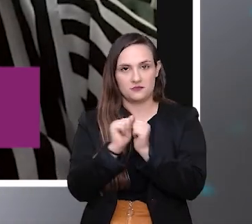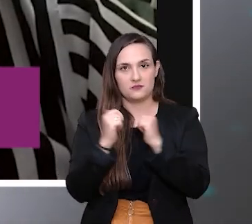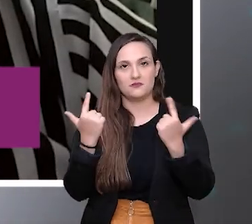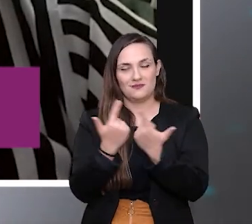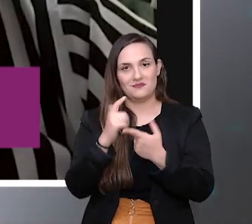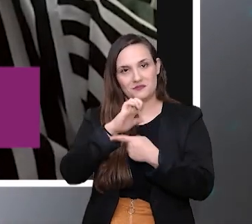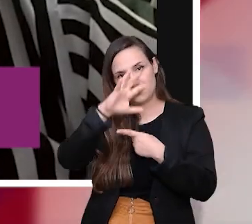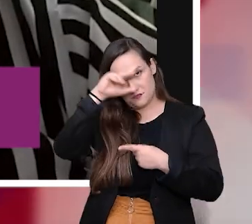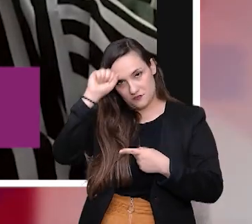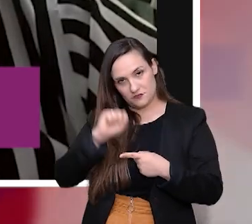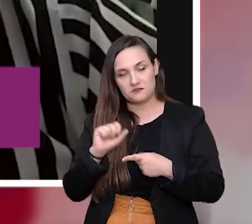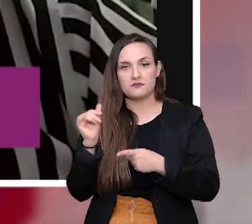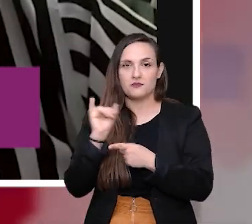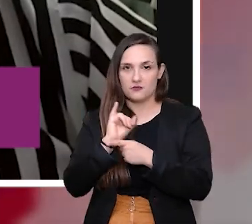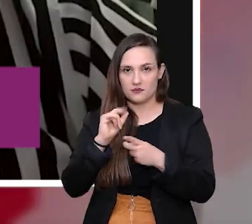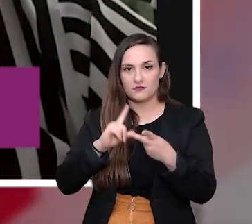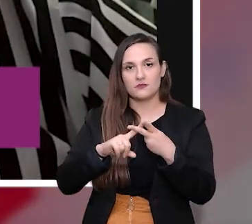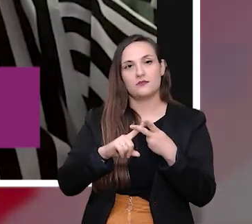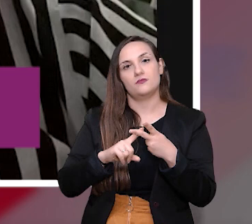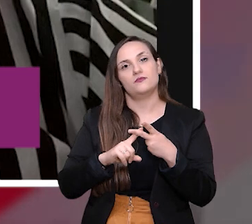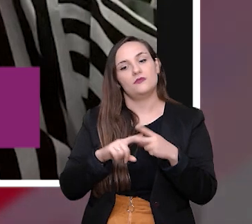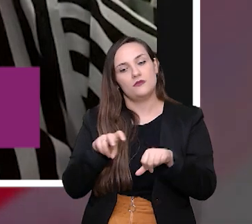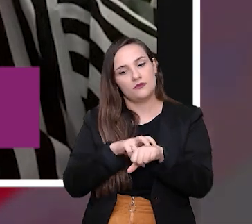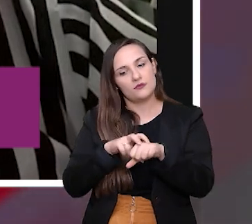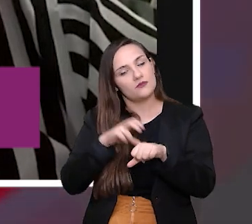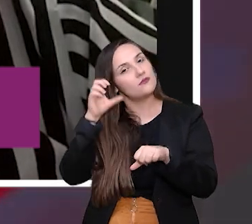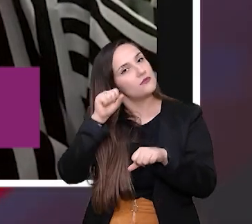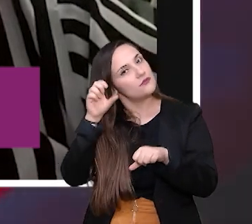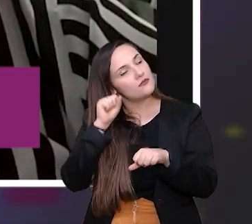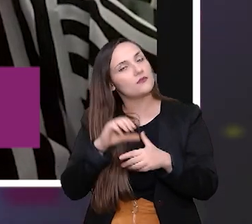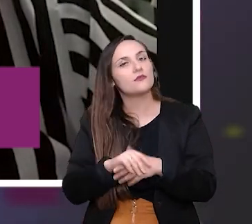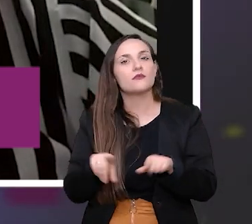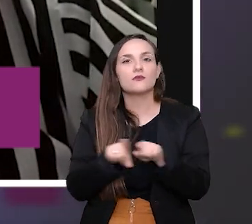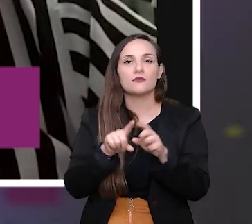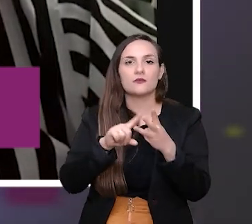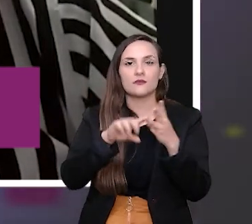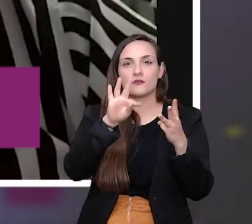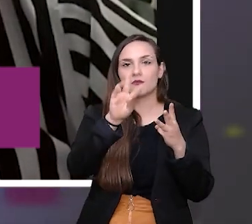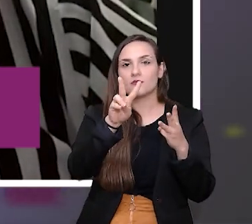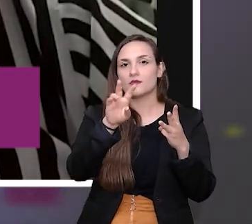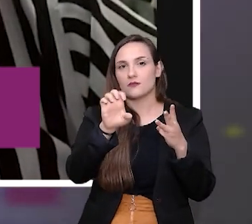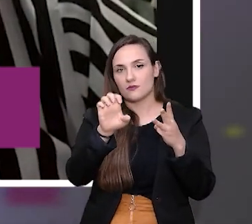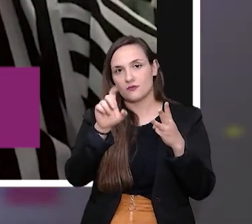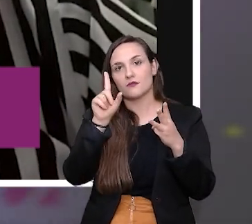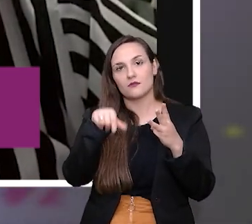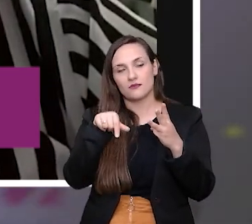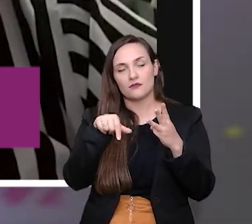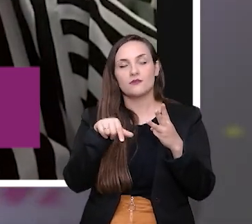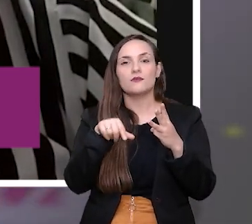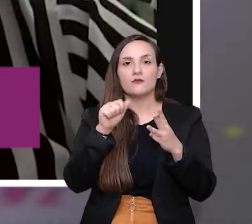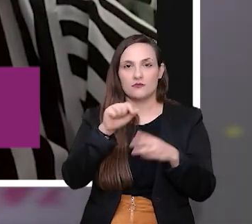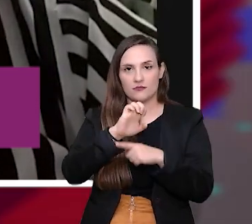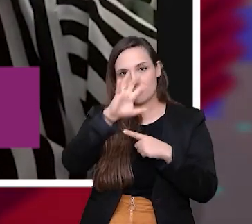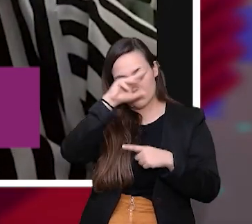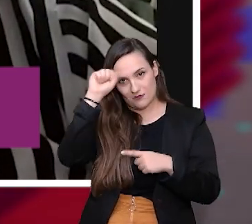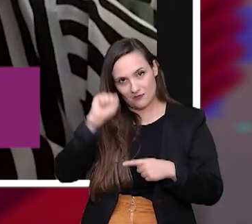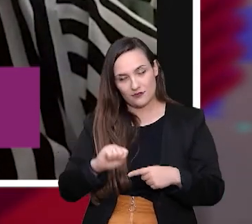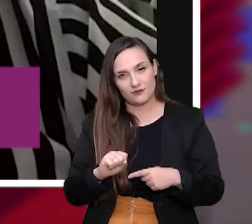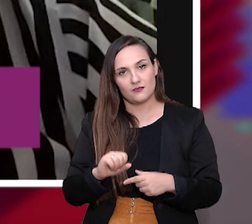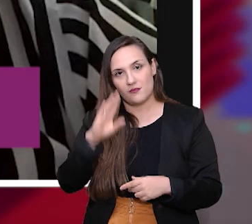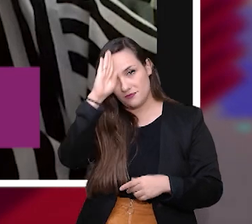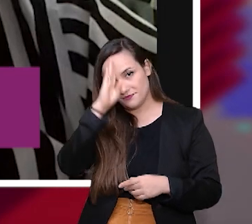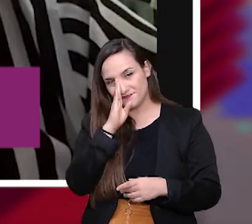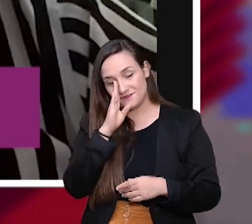Grosso do Sul, no YouTube, no Spotify, além da TV Educativa em canal aberto, né? TV Educativa de Mato Grosso do